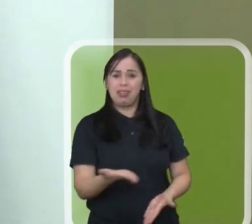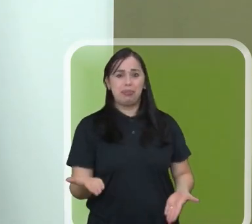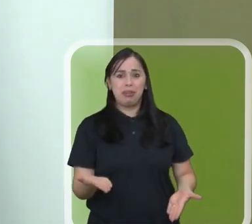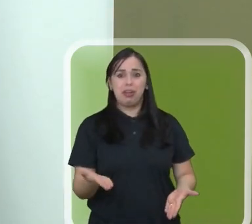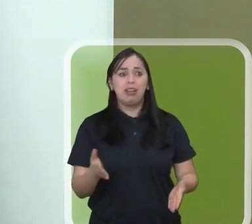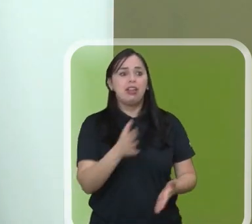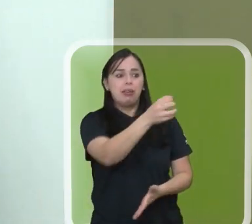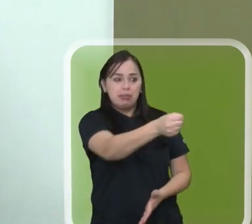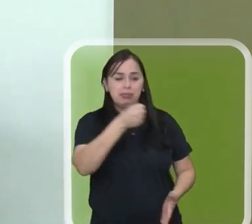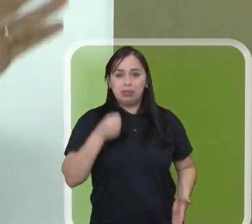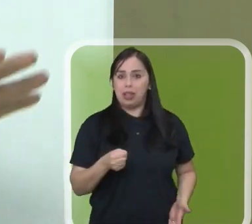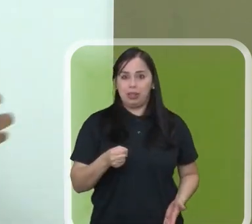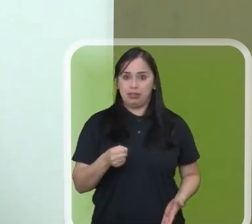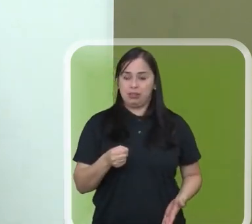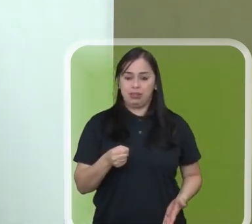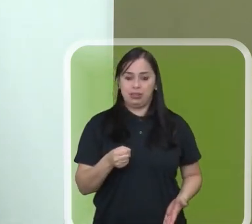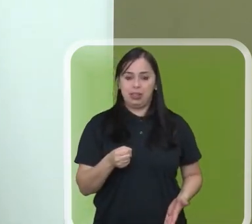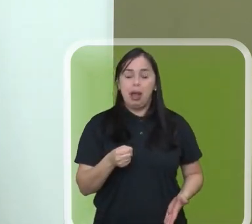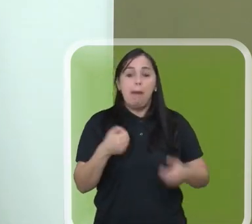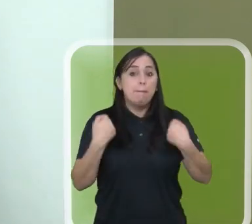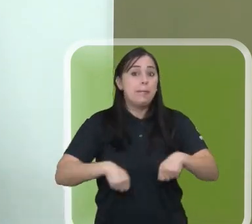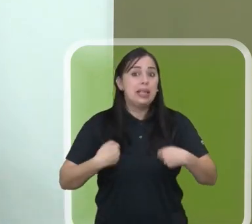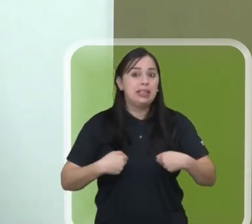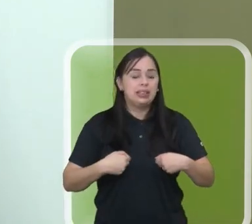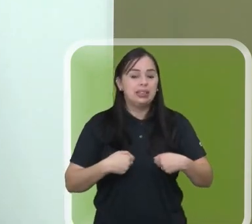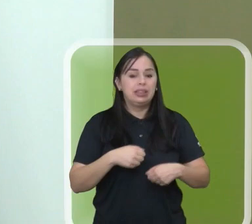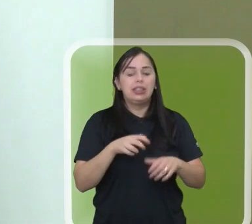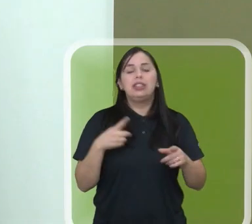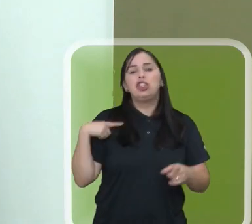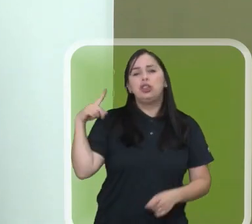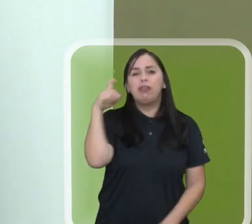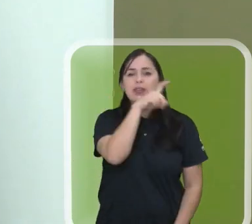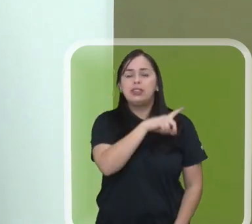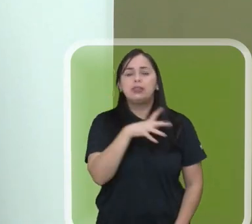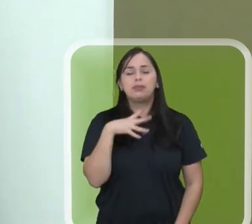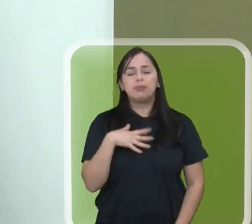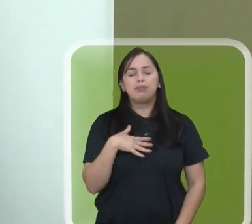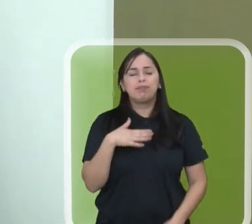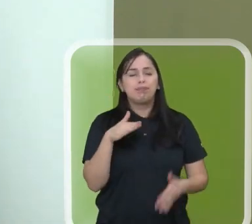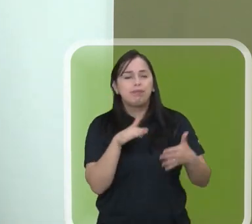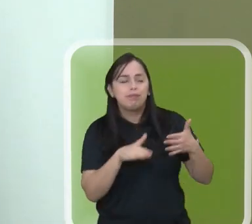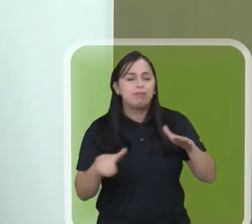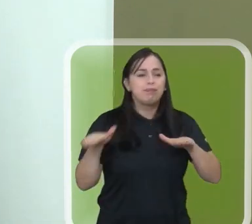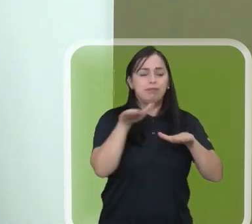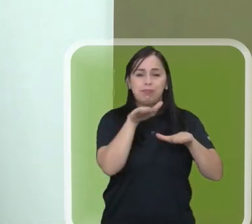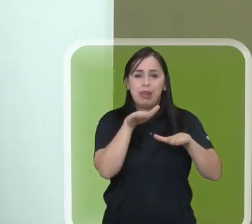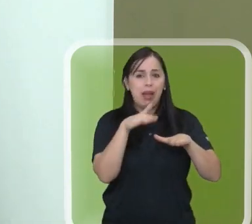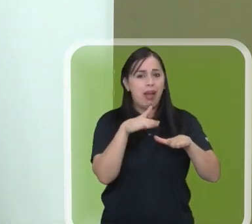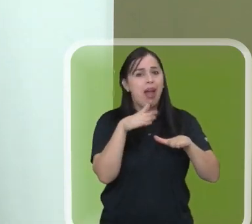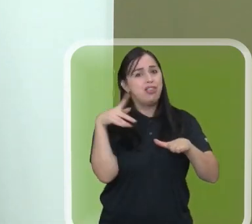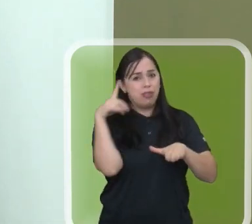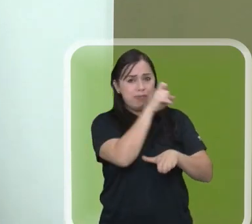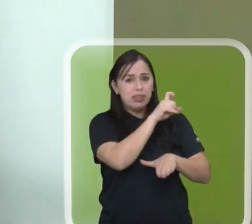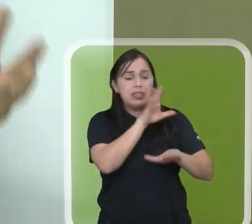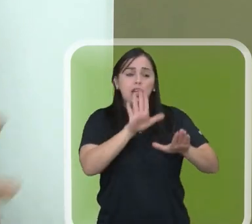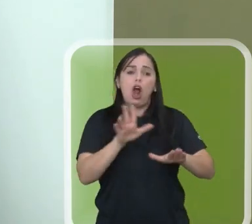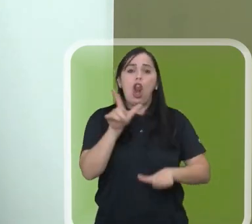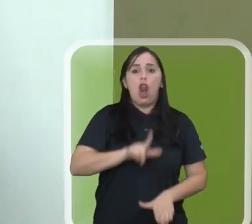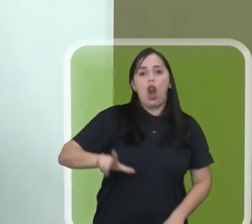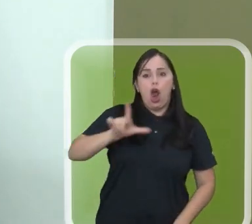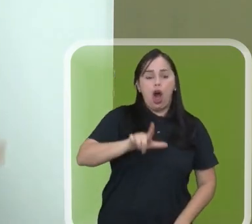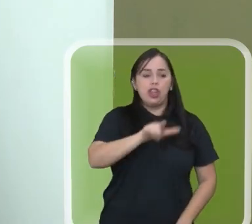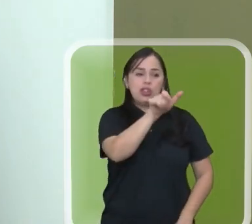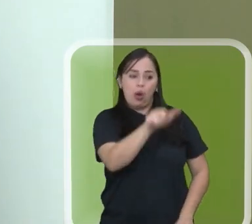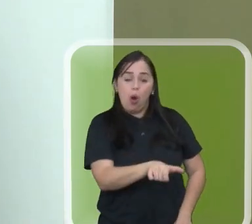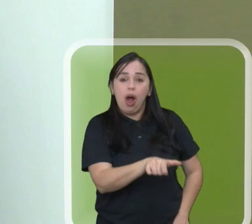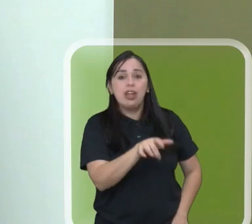nosso problema. Nem o Guardiola chegar e resolver esse time. Dificilmente eu já achava muito difícil subir, que dificilmente ele ia subir esse time. Aí, lógico, o Oliveira já é da